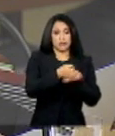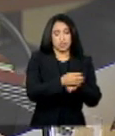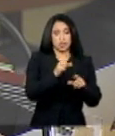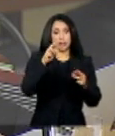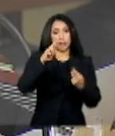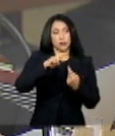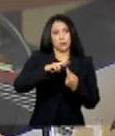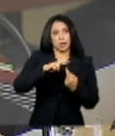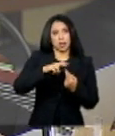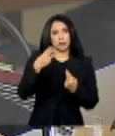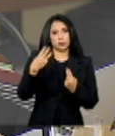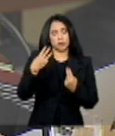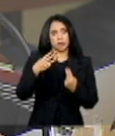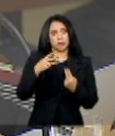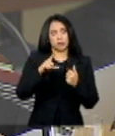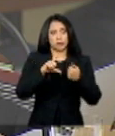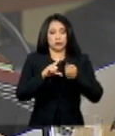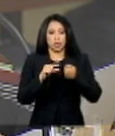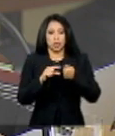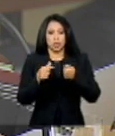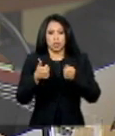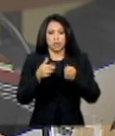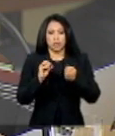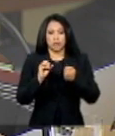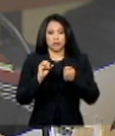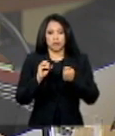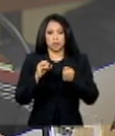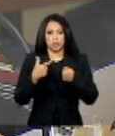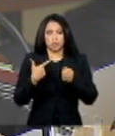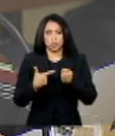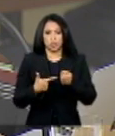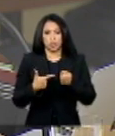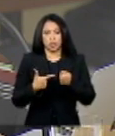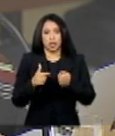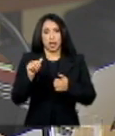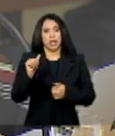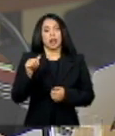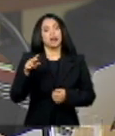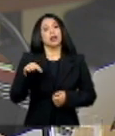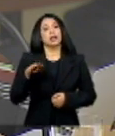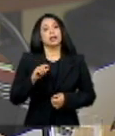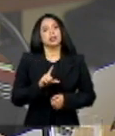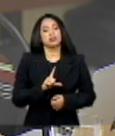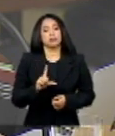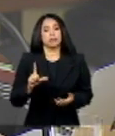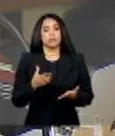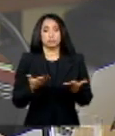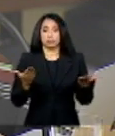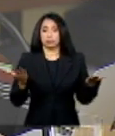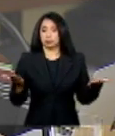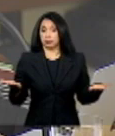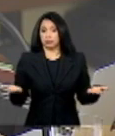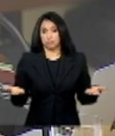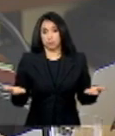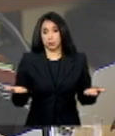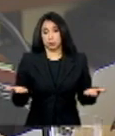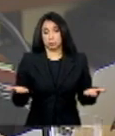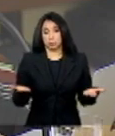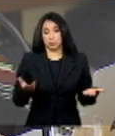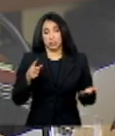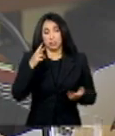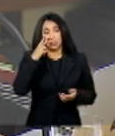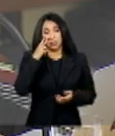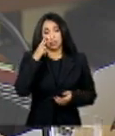102 são homologados pela anatel portanto aqui há uma superposição